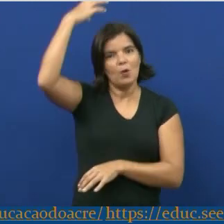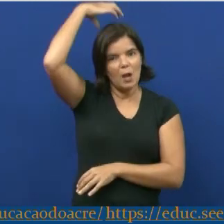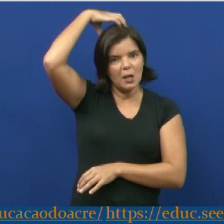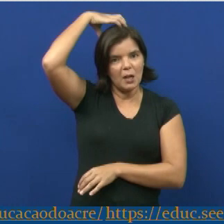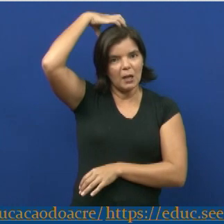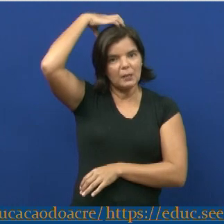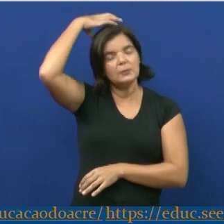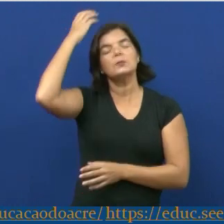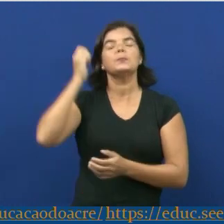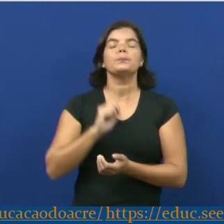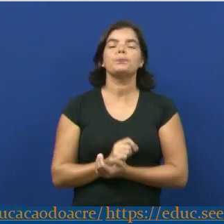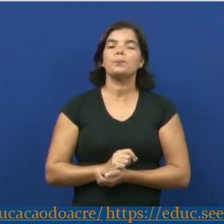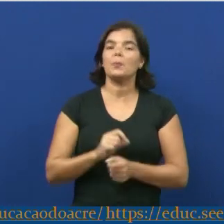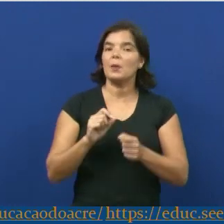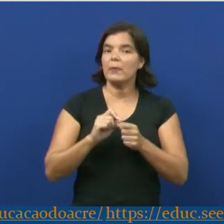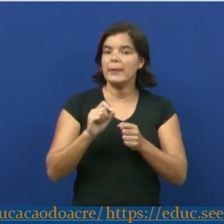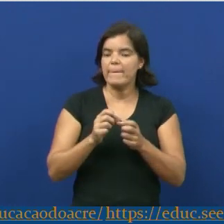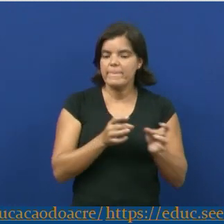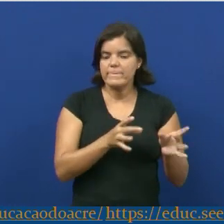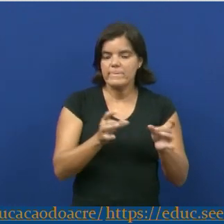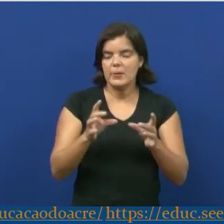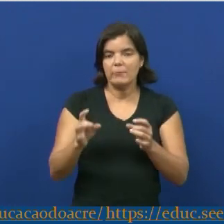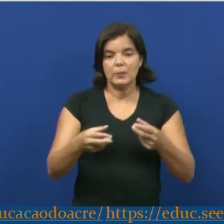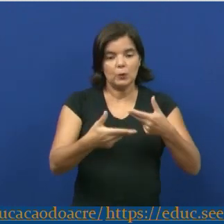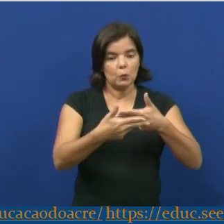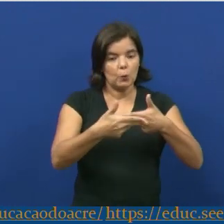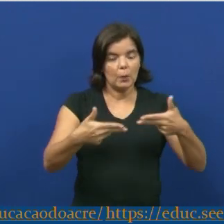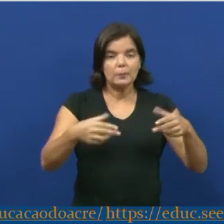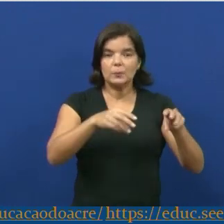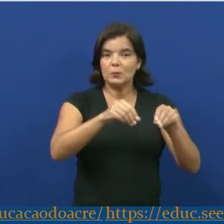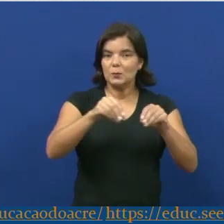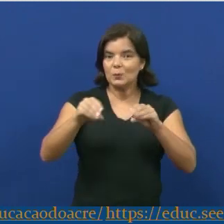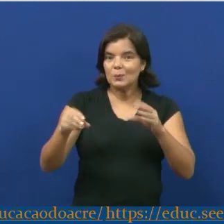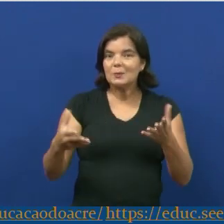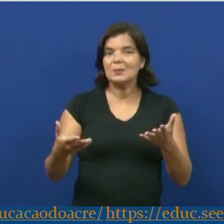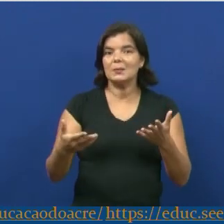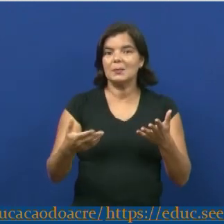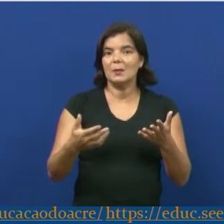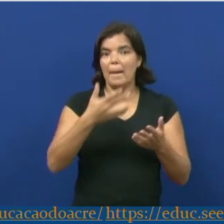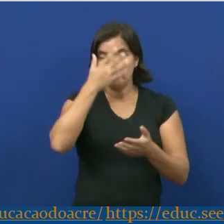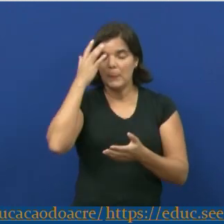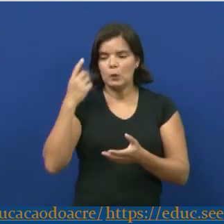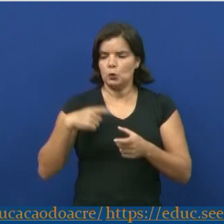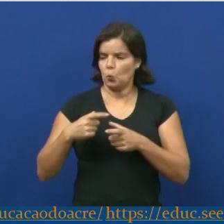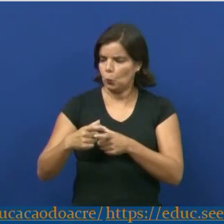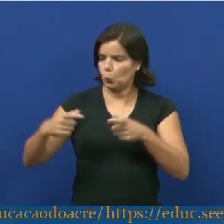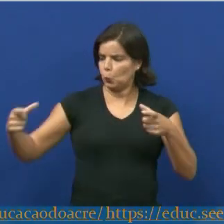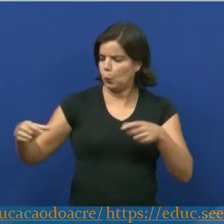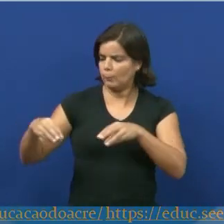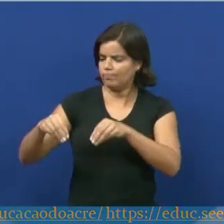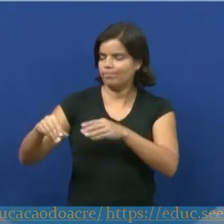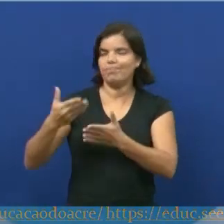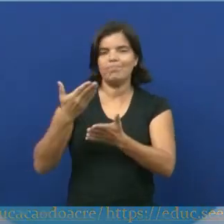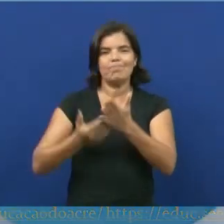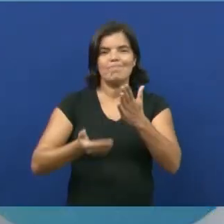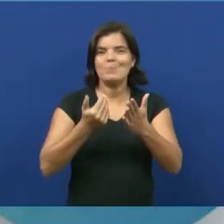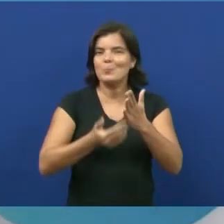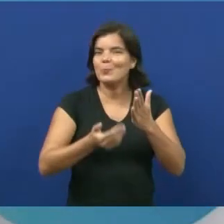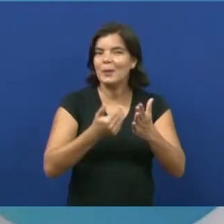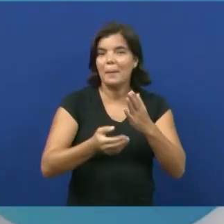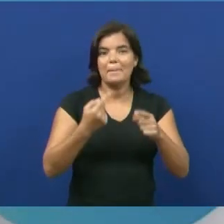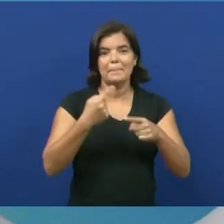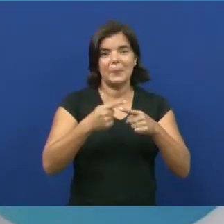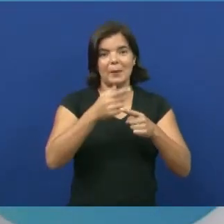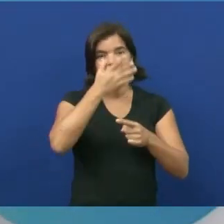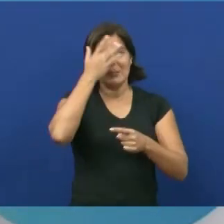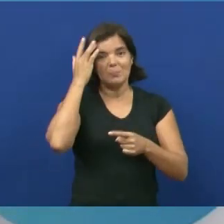acabou confiscando e vendendo propriedade dos aristocratas. Então, aqueles que tinham muitas terras perderam essas terras para